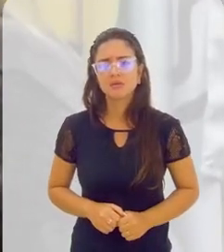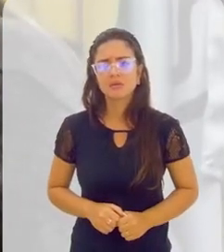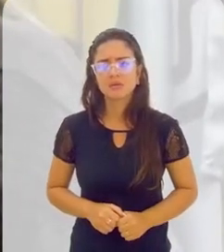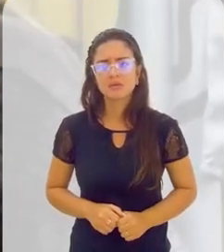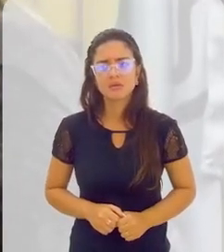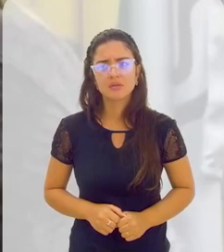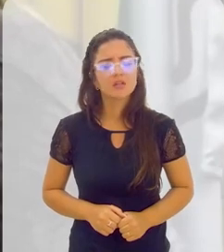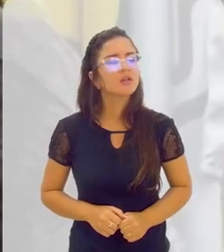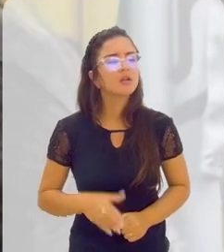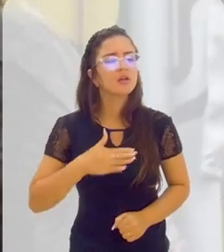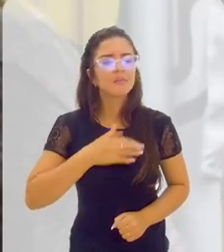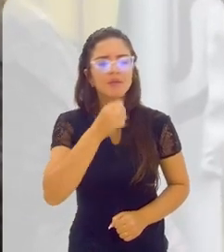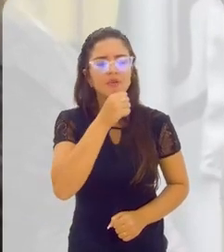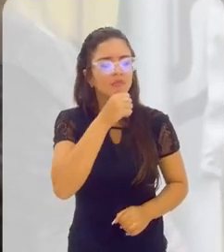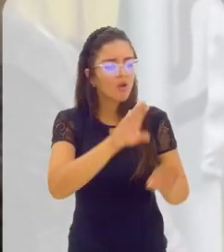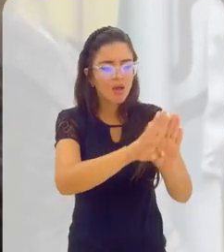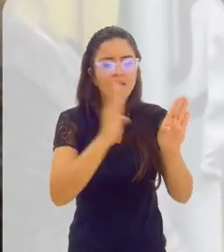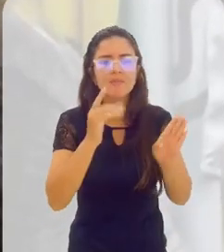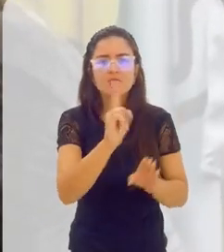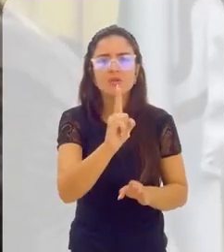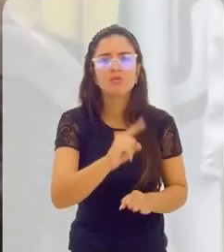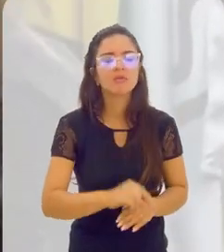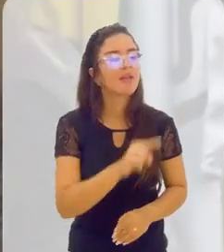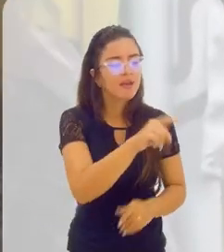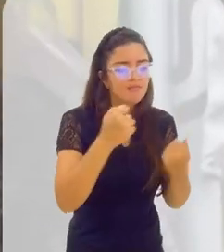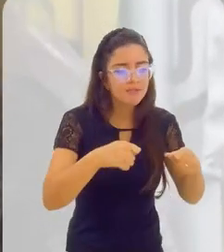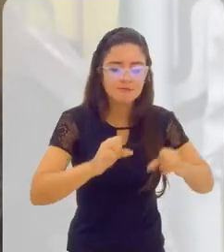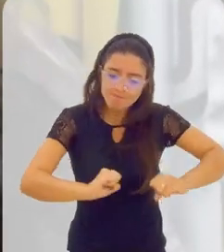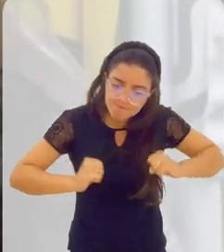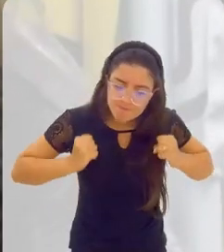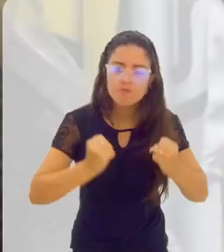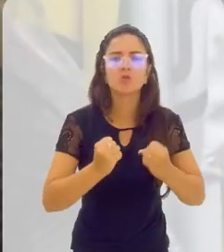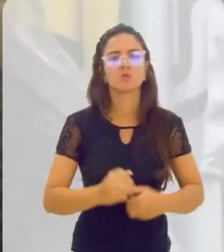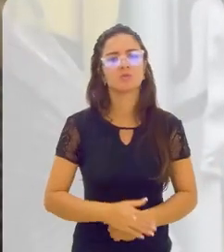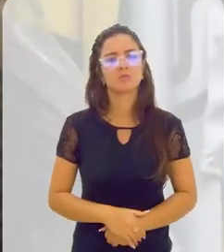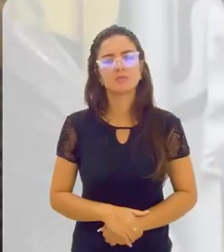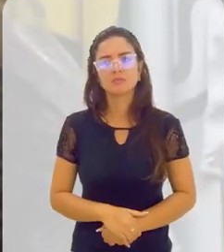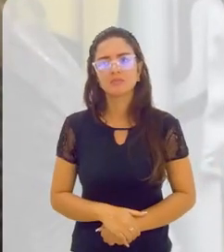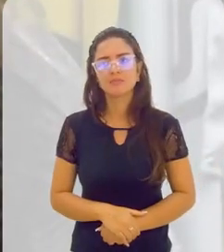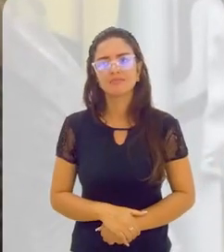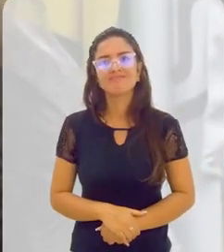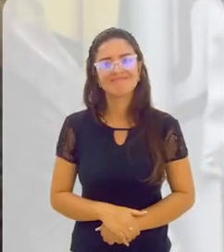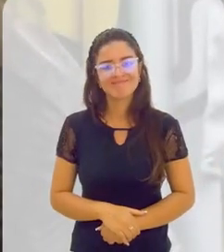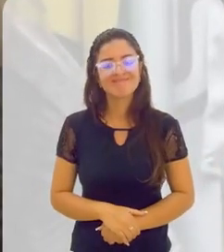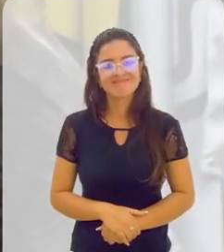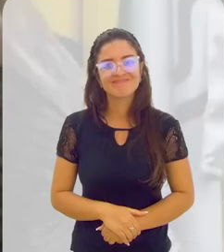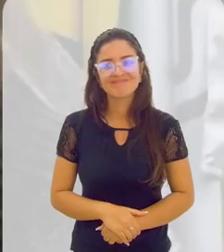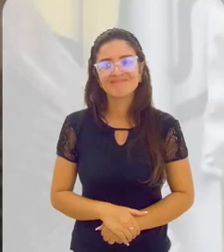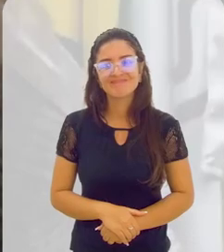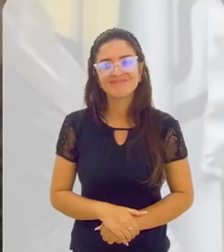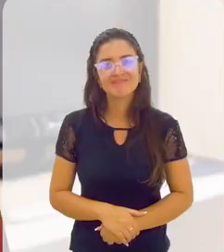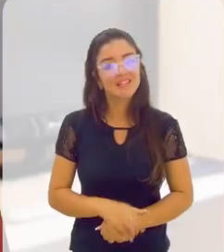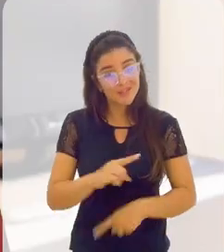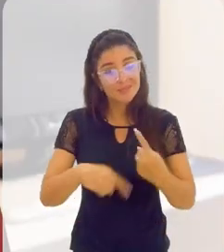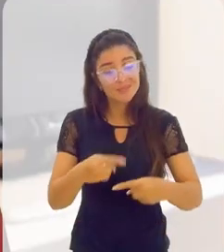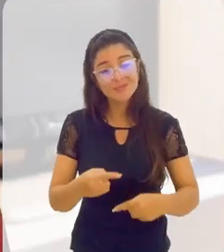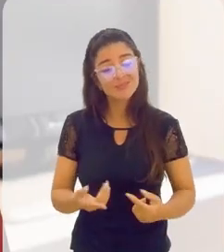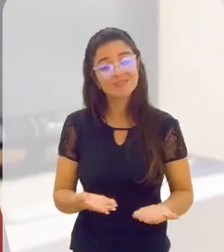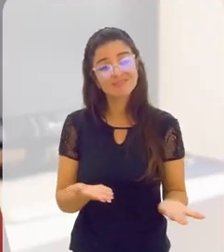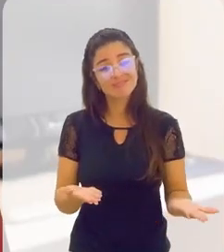enfrenta o mundo agora ele não vai enfrentar nunca mais ele virou o maior moleque da rua não é lindo